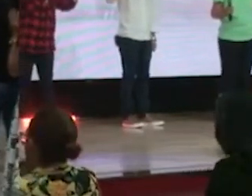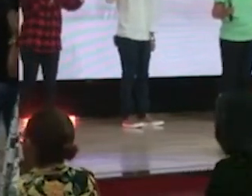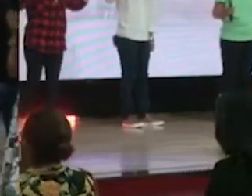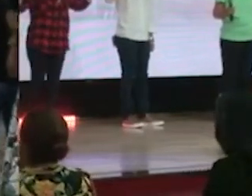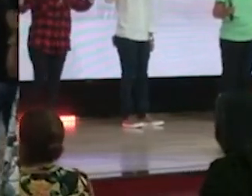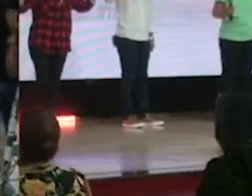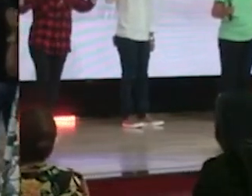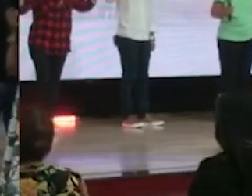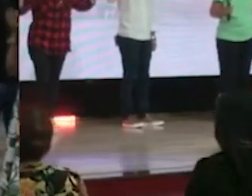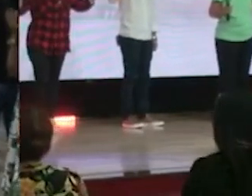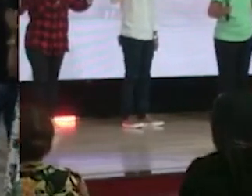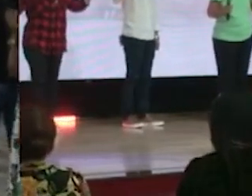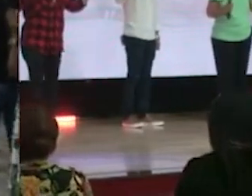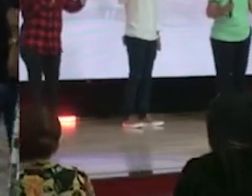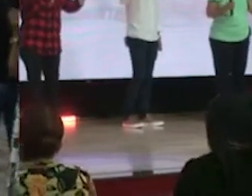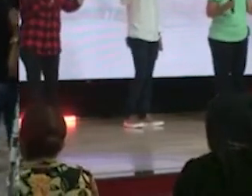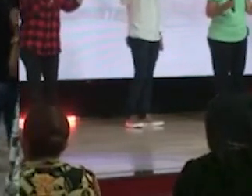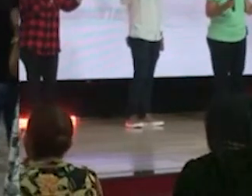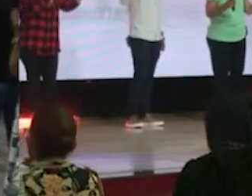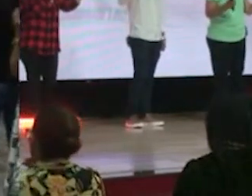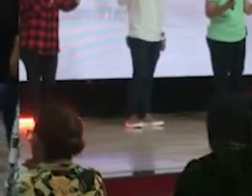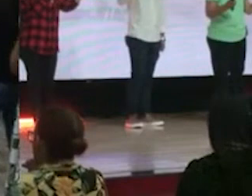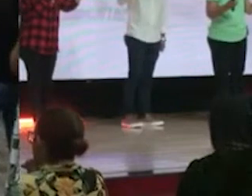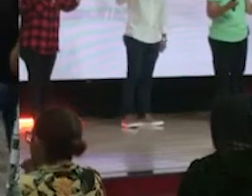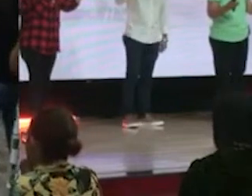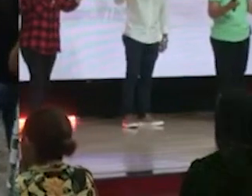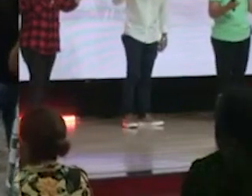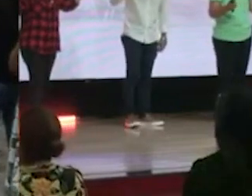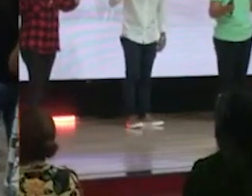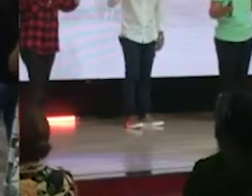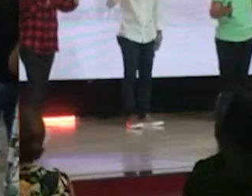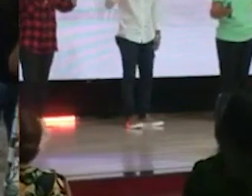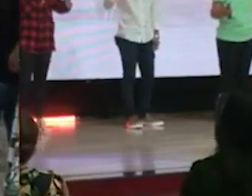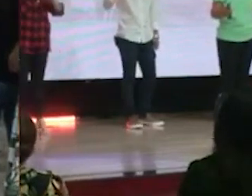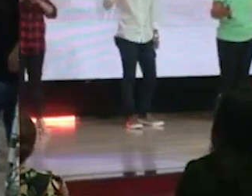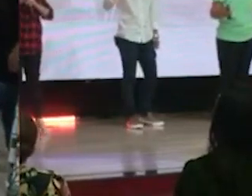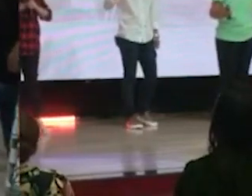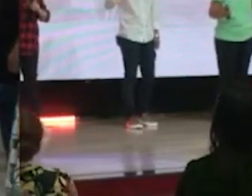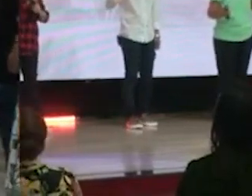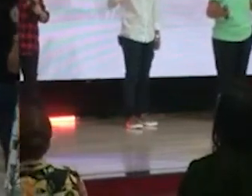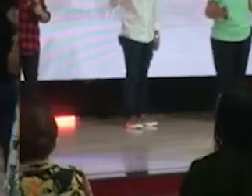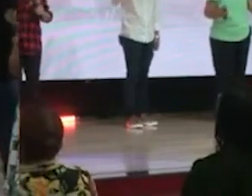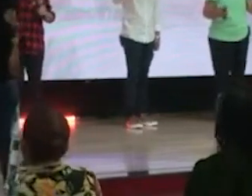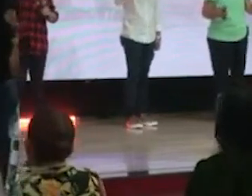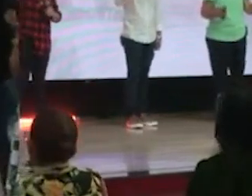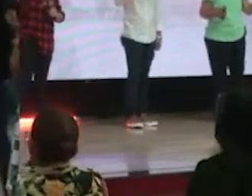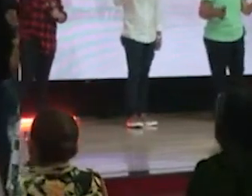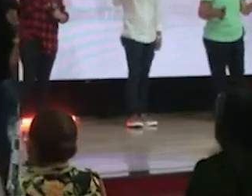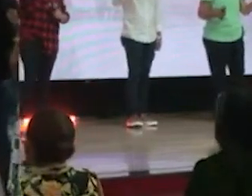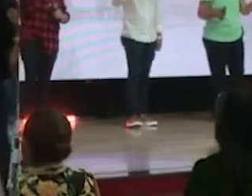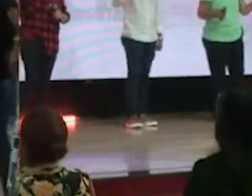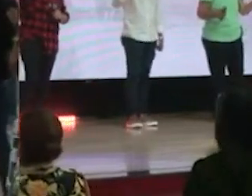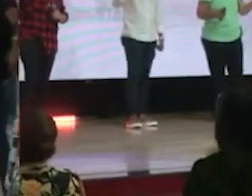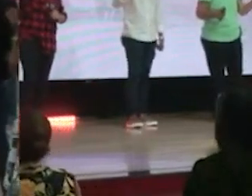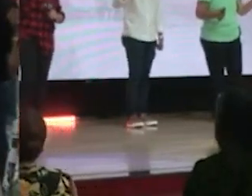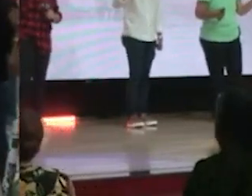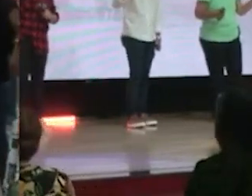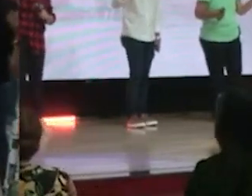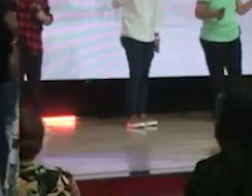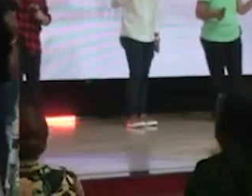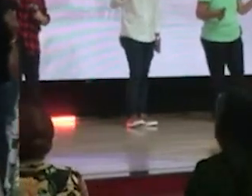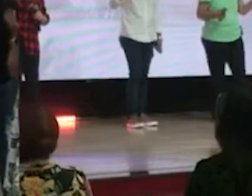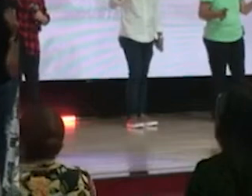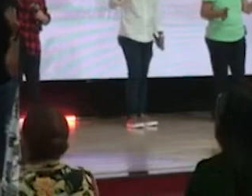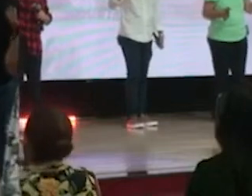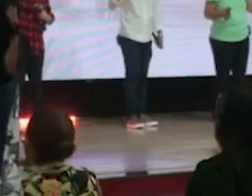Deus que sejam bênçãos que sejam escolhidos teus homens que vão fazer a diferença nessa nação pai